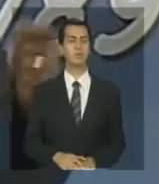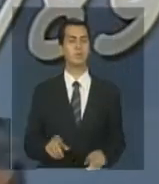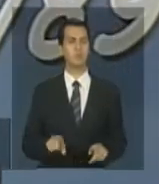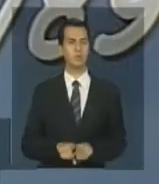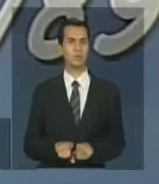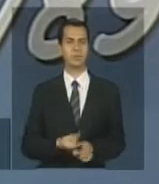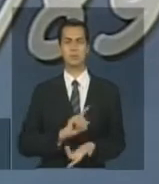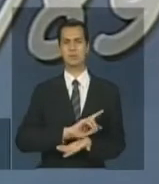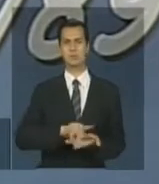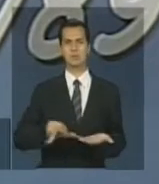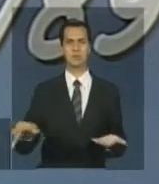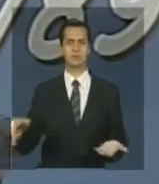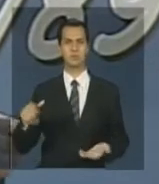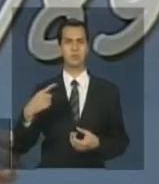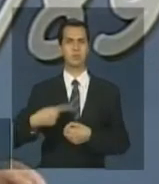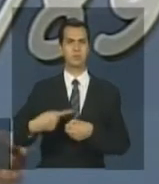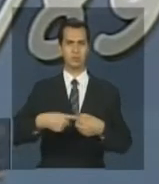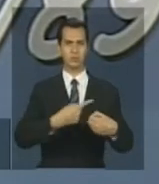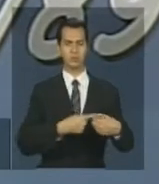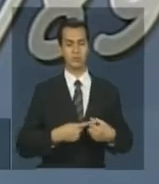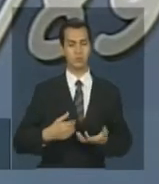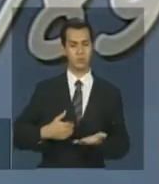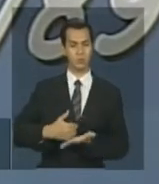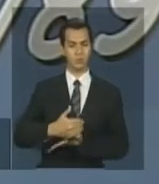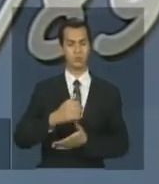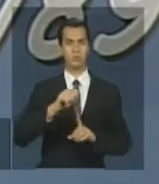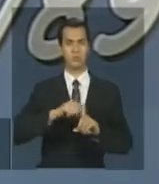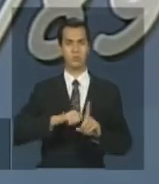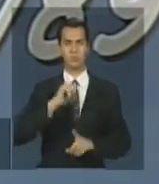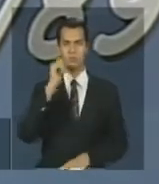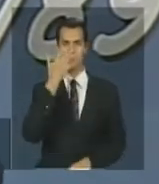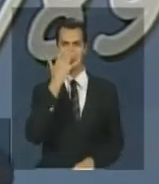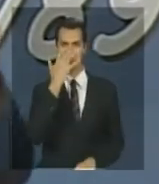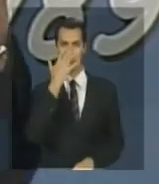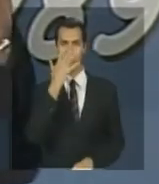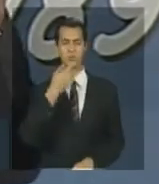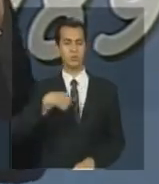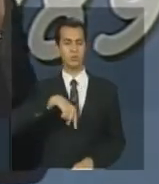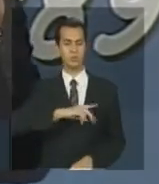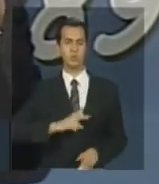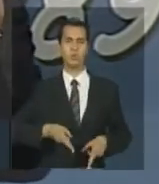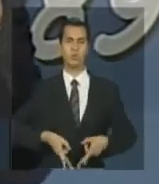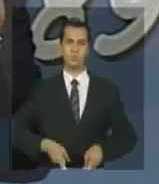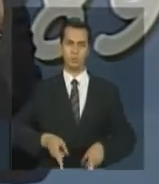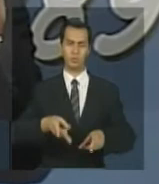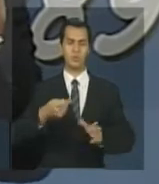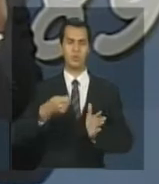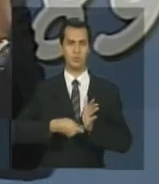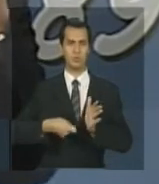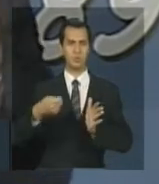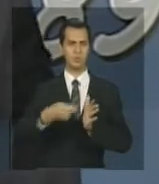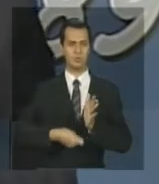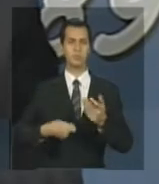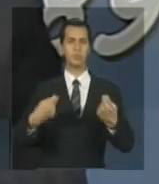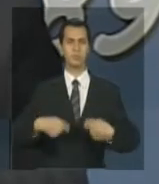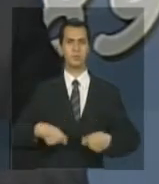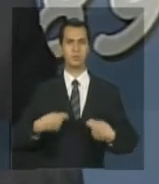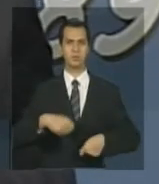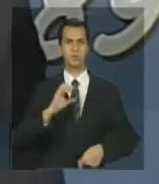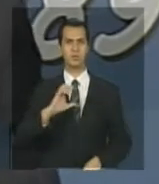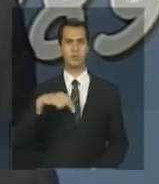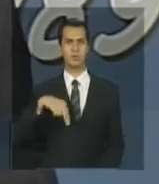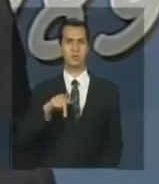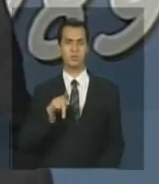municípios brasileiros a partir do mês de fevereiro nós vamos continuar fazendo a exigência do CNPJ